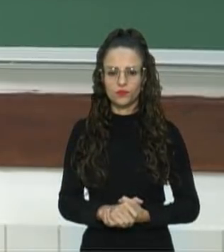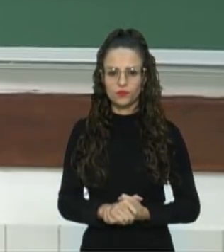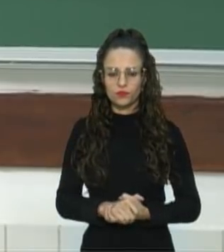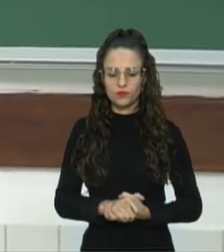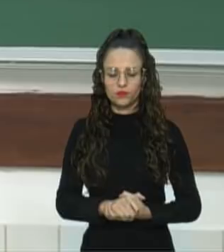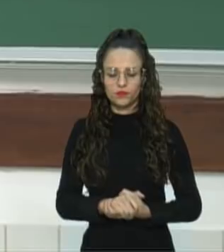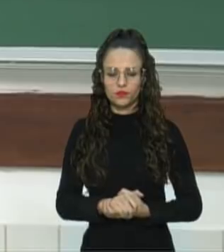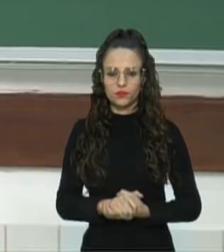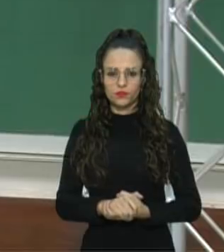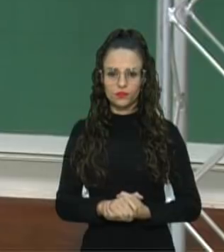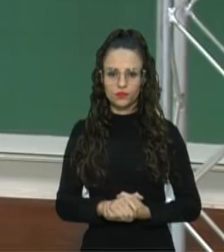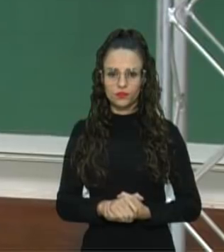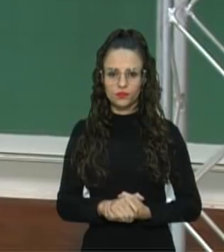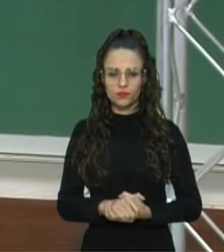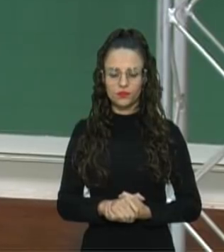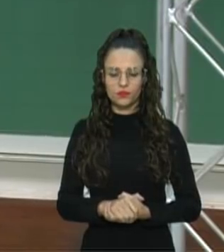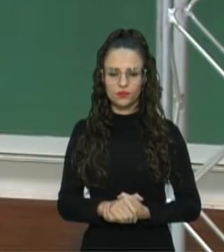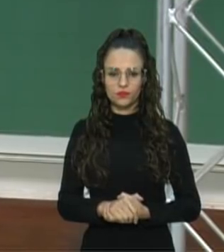devagarinho.